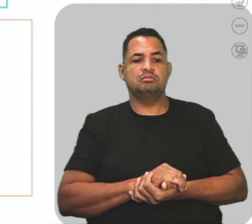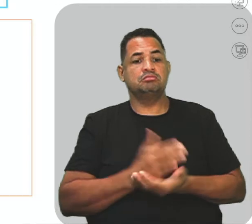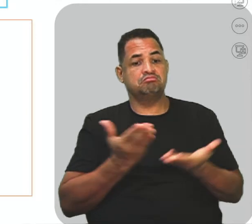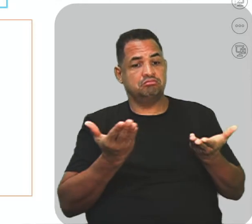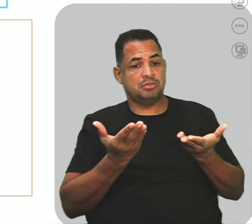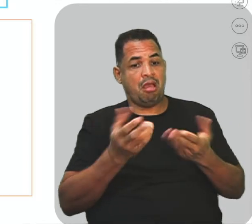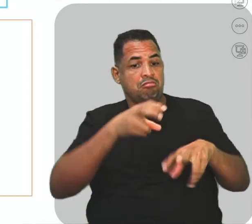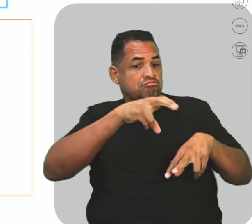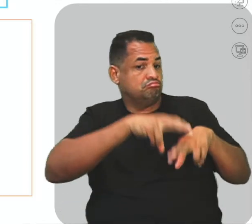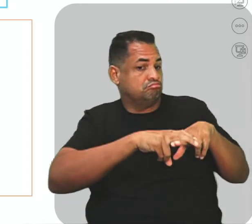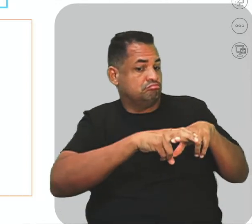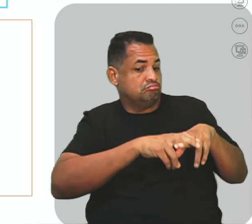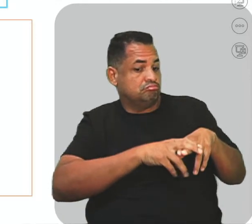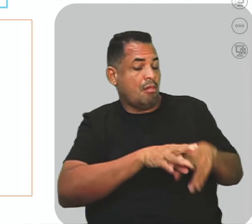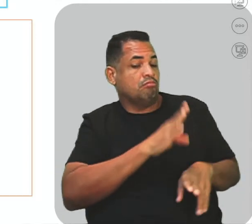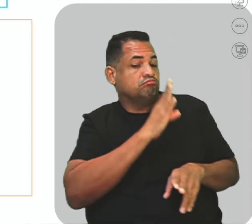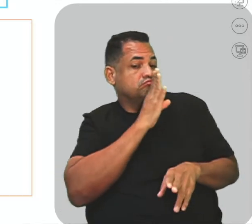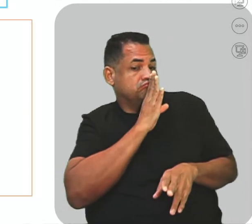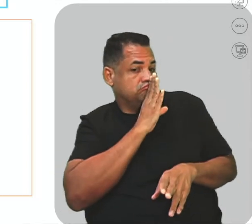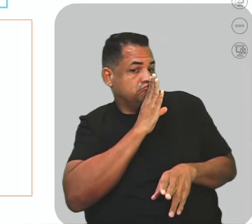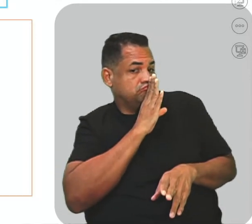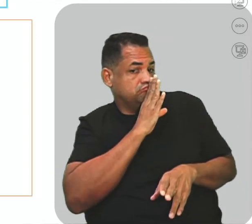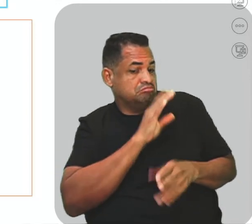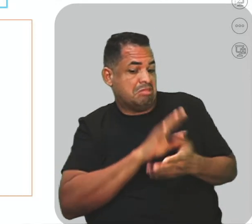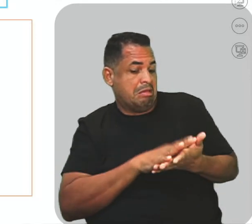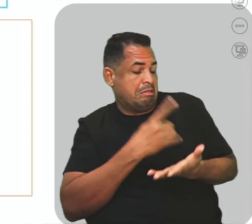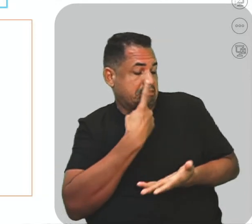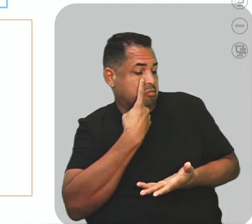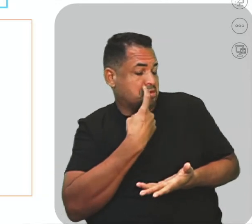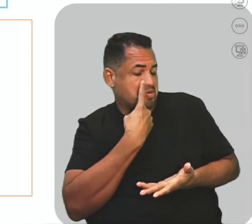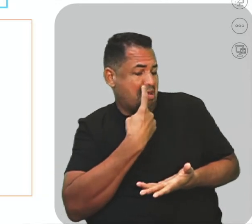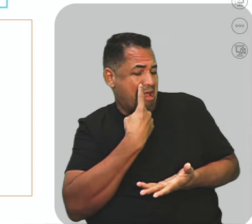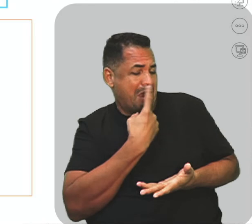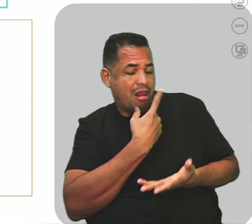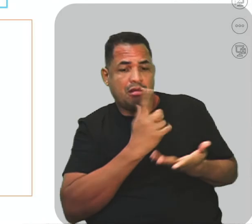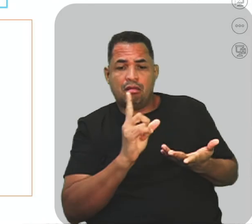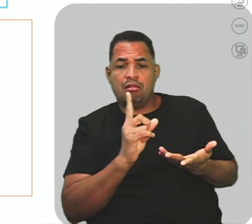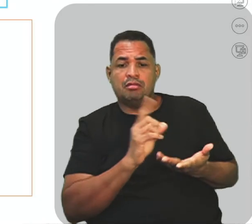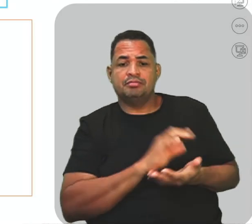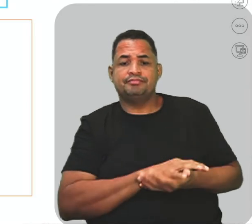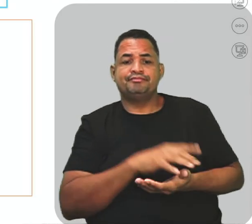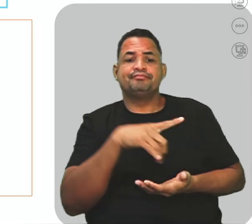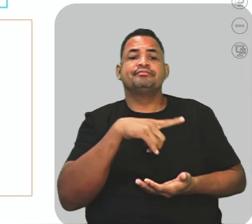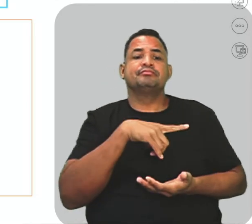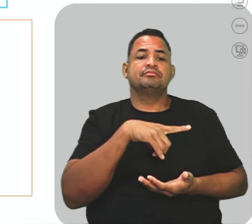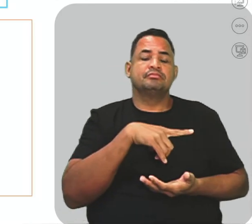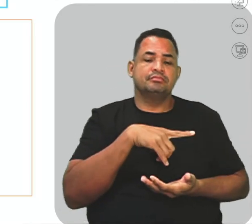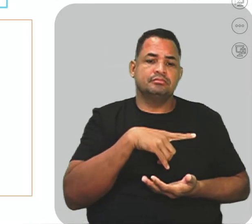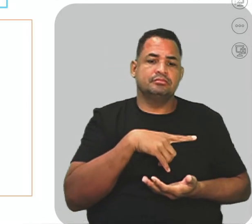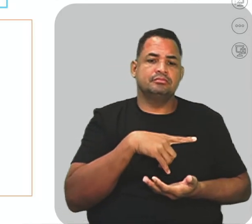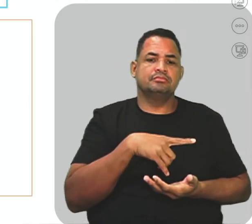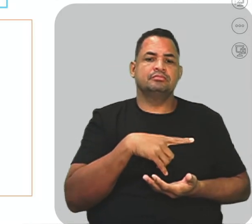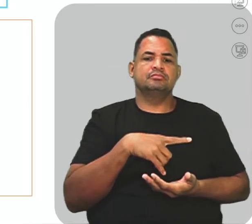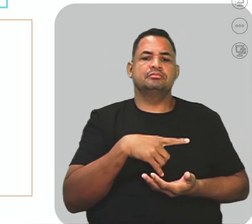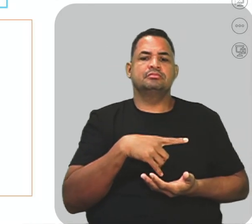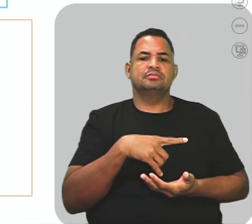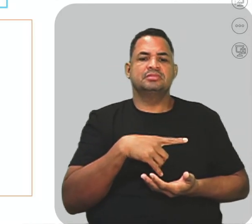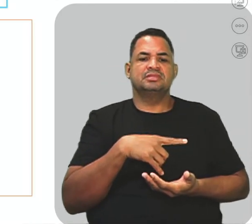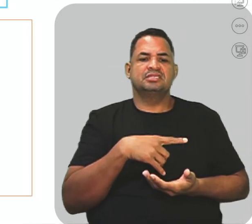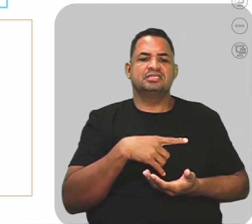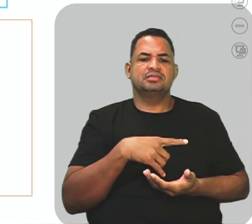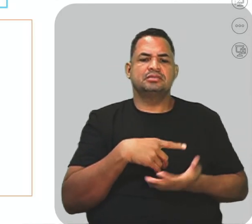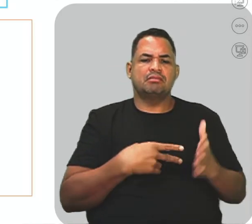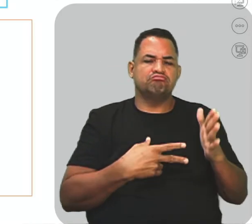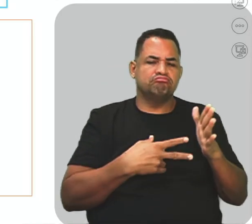Então, senta e escuta calada e vê se não chora. Percebam que tem o mesmo sentido